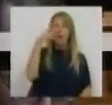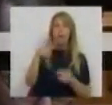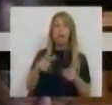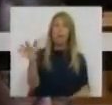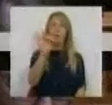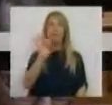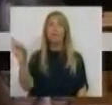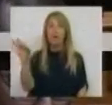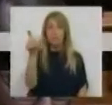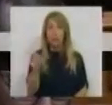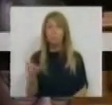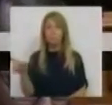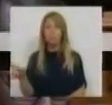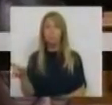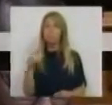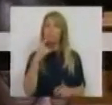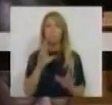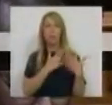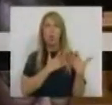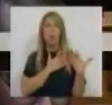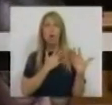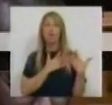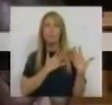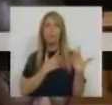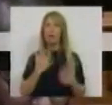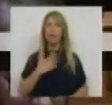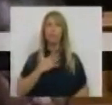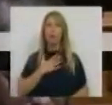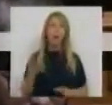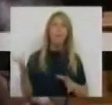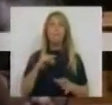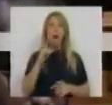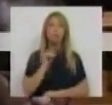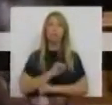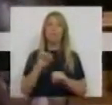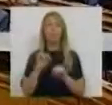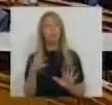dizem que não querem ser os responsáveis pelos mais bombardeamentos. Disse.